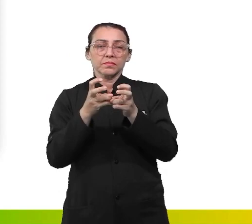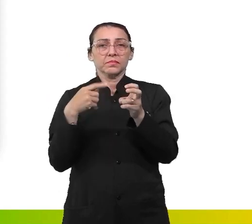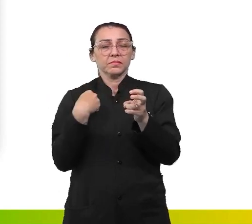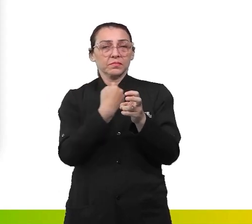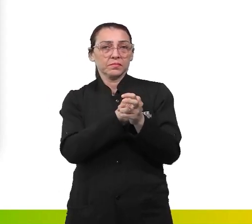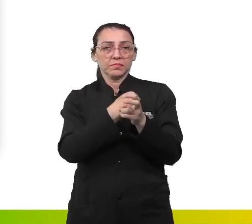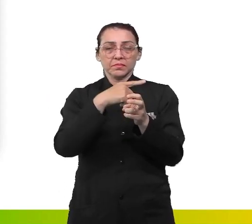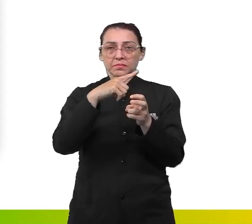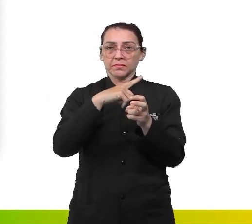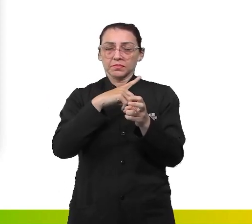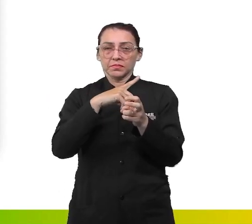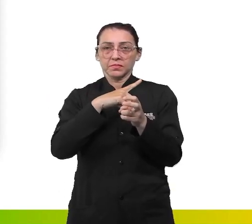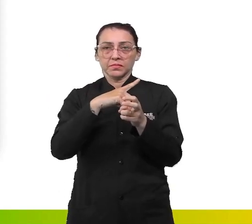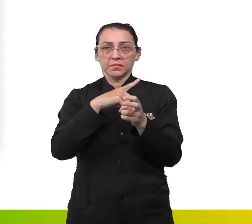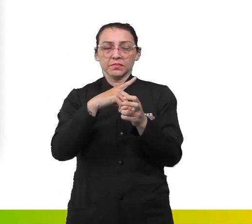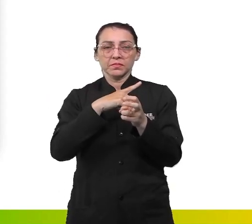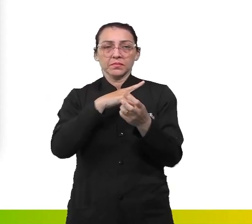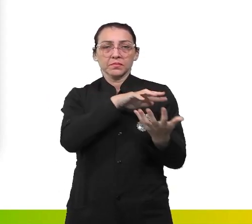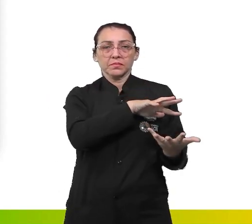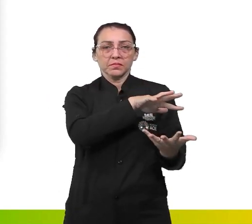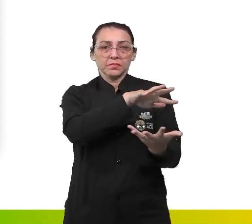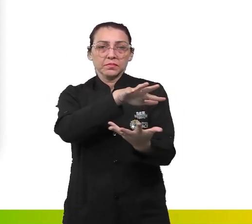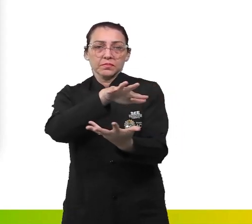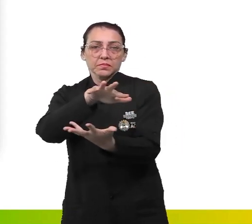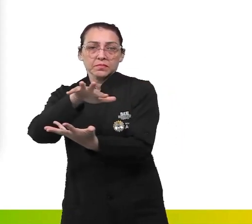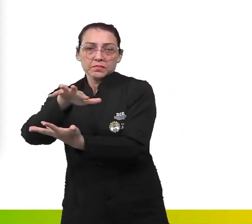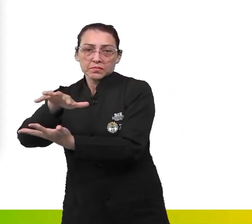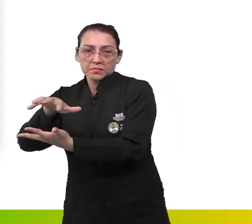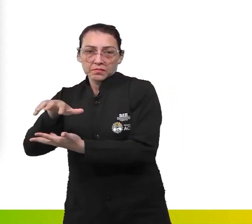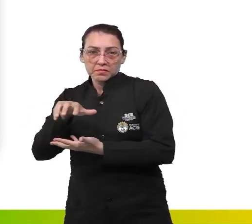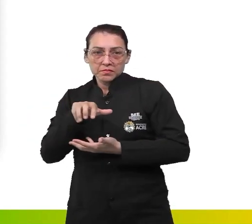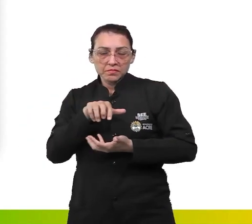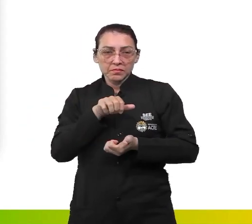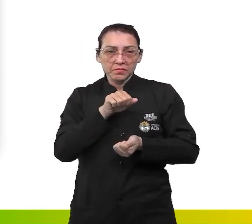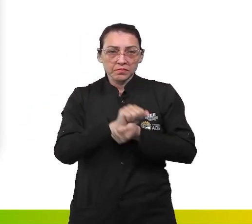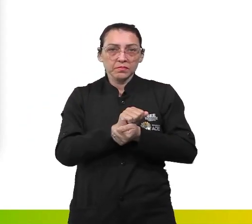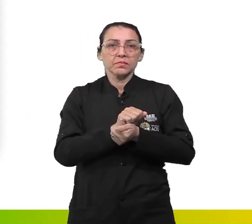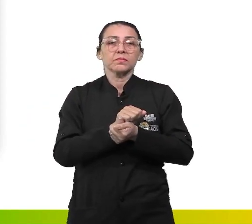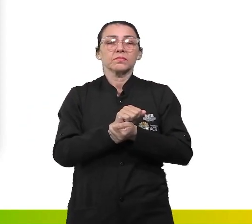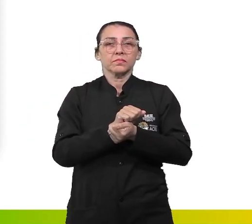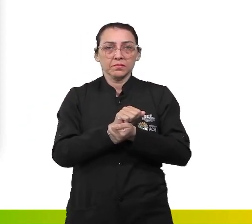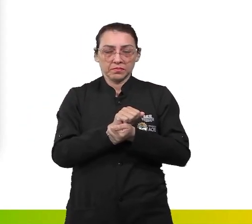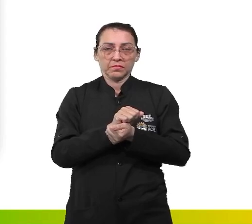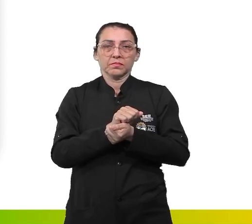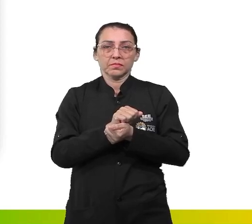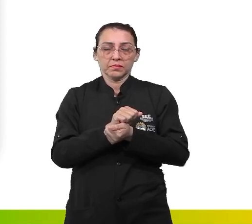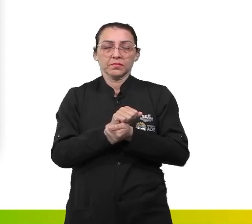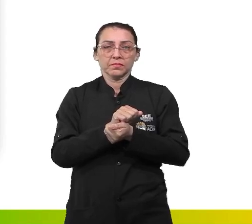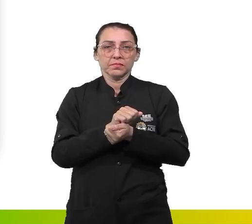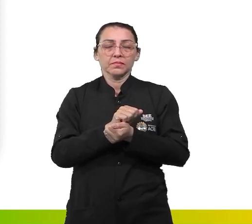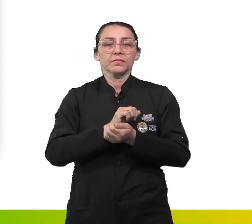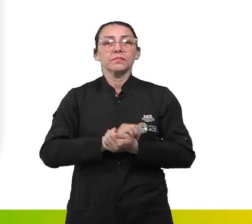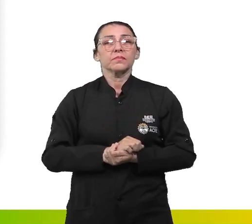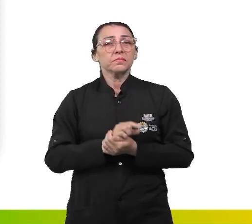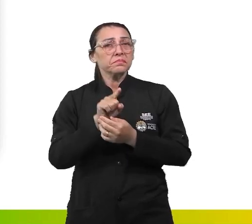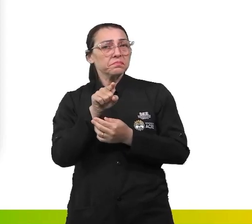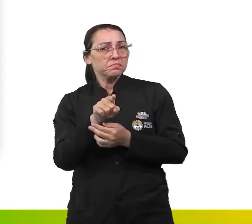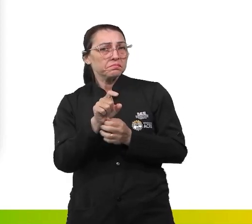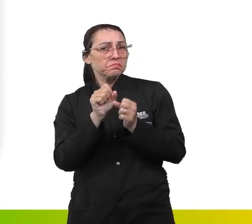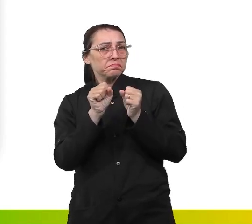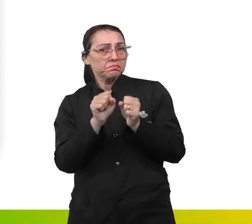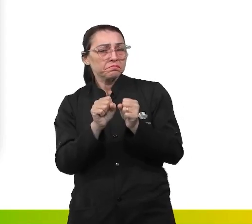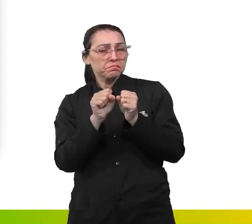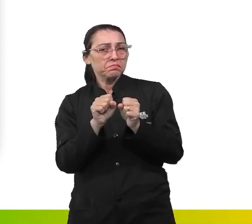nós temos justamente o globo terrestre, o nosso mundo, o planeta Terra, e vocês